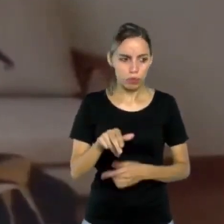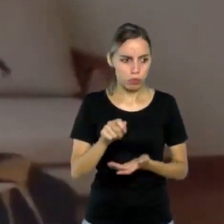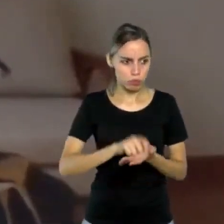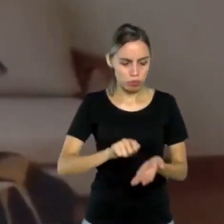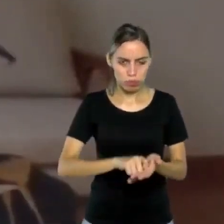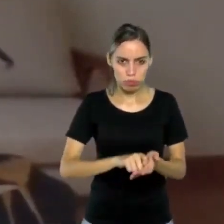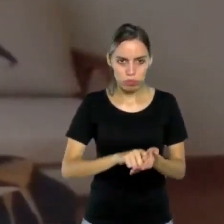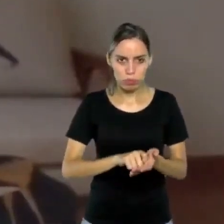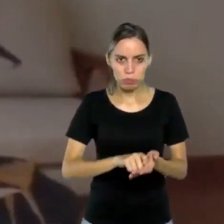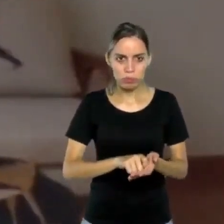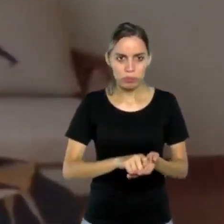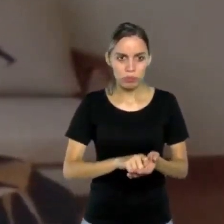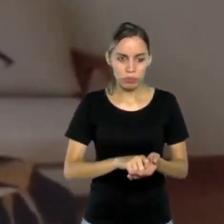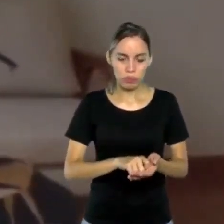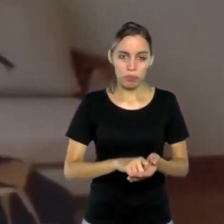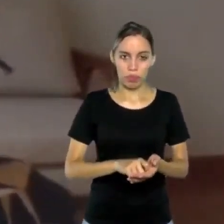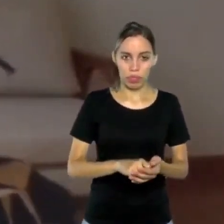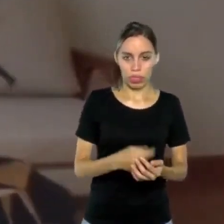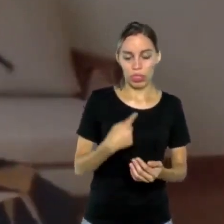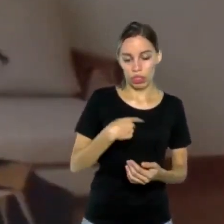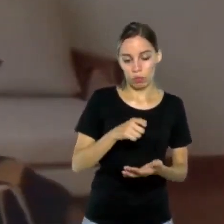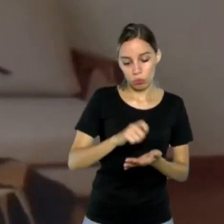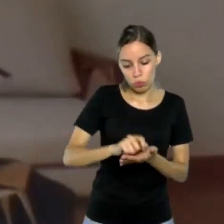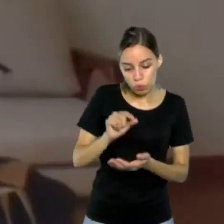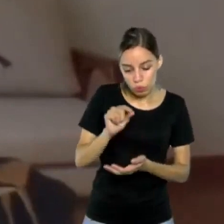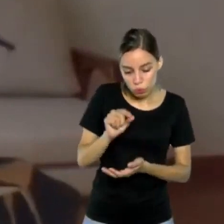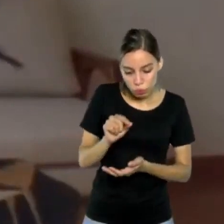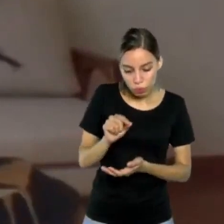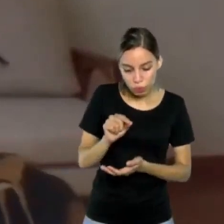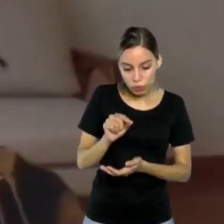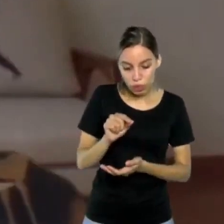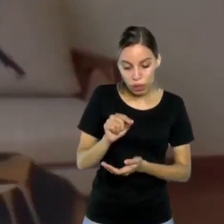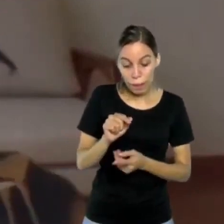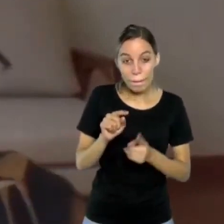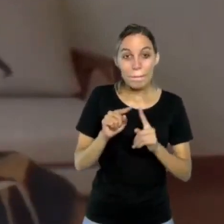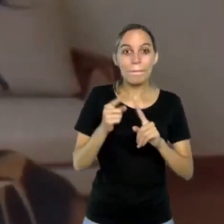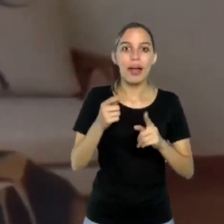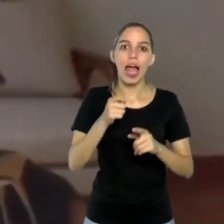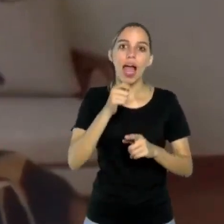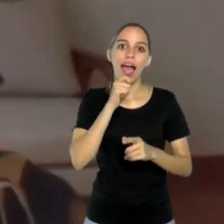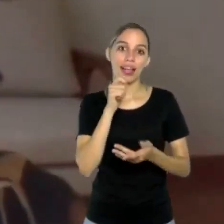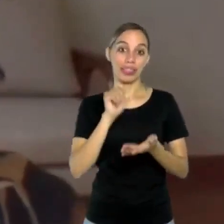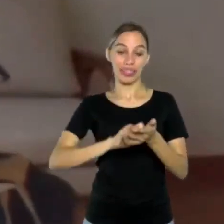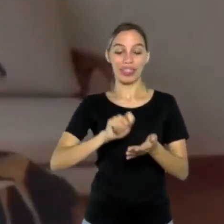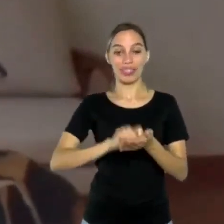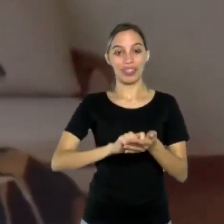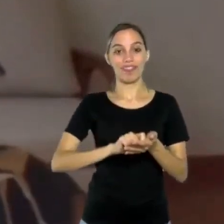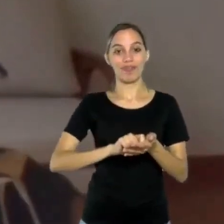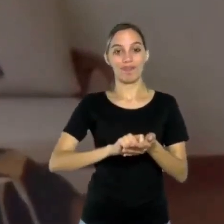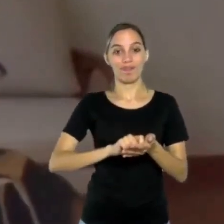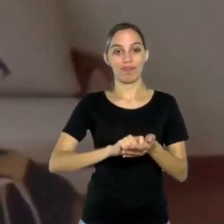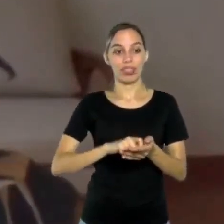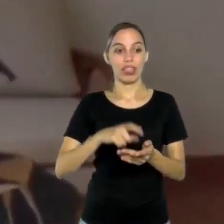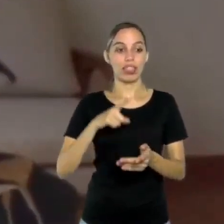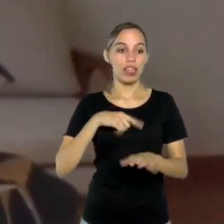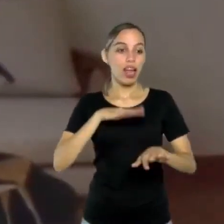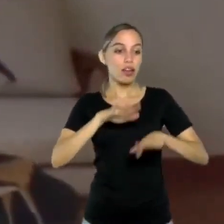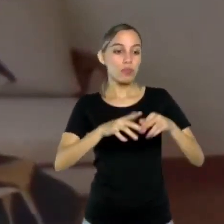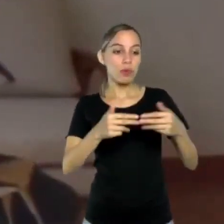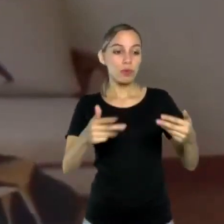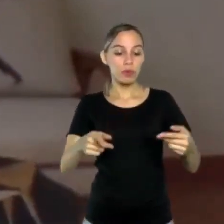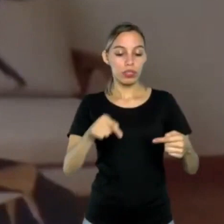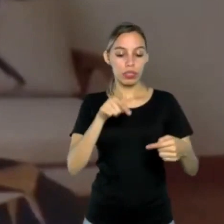Mas mesmo os momentos que eu estava escrevendo pouquinho, eu vejo que estava escrevendo, tinha alguma coisa ali tem um fio ali